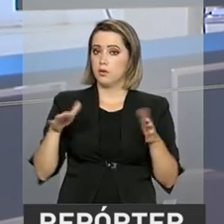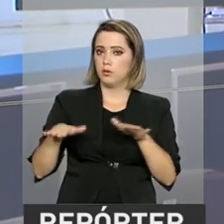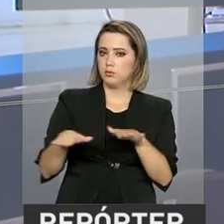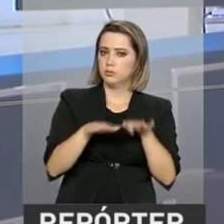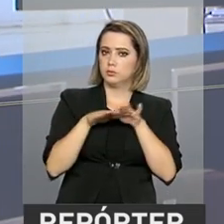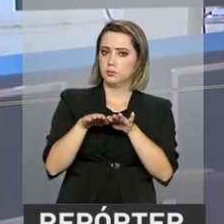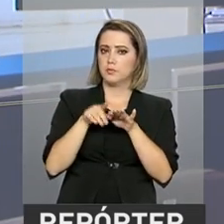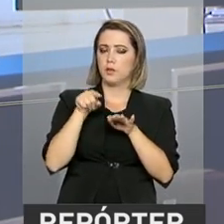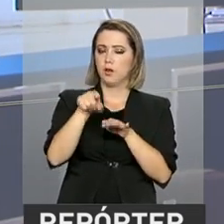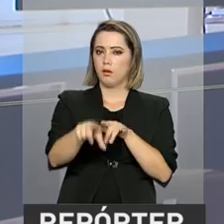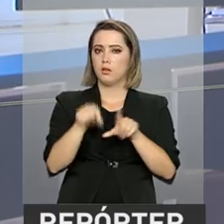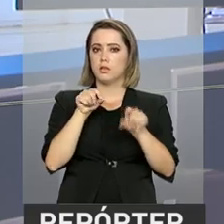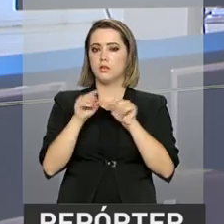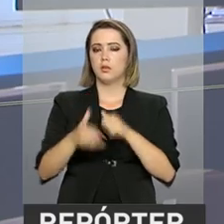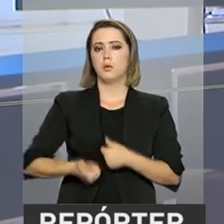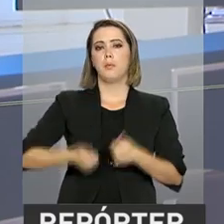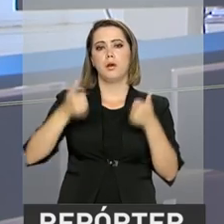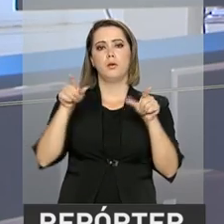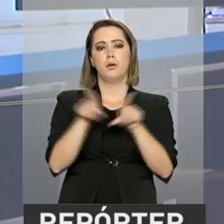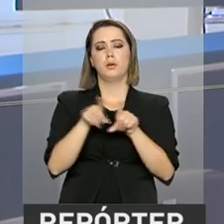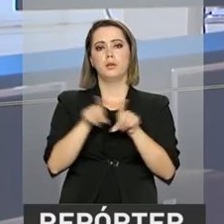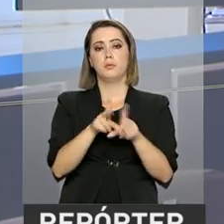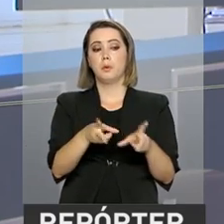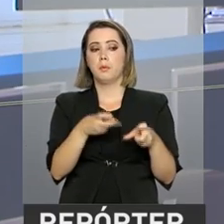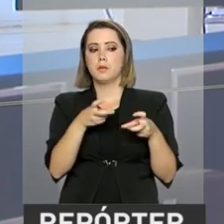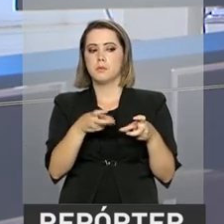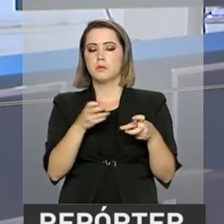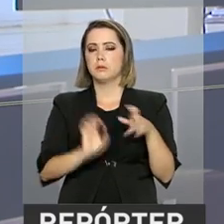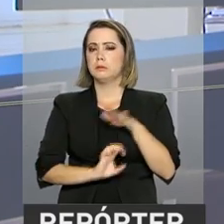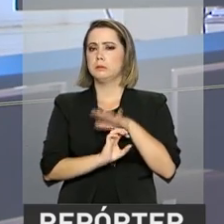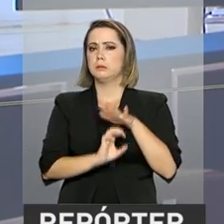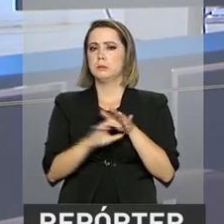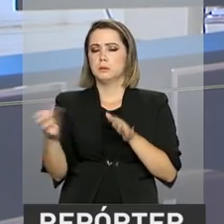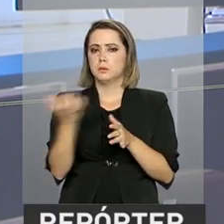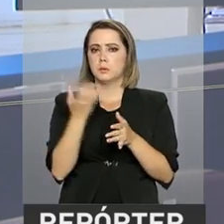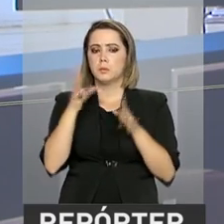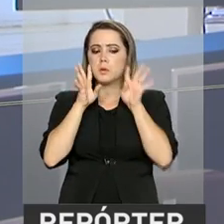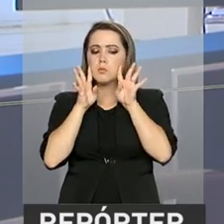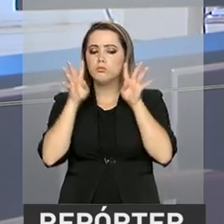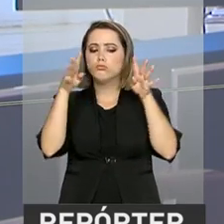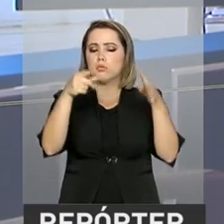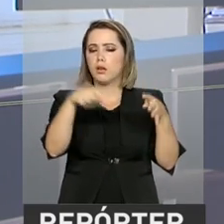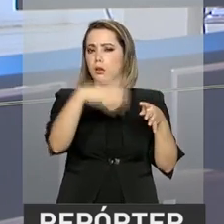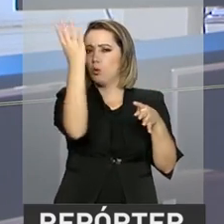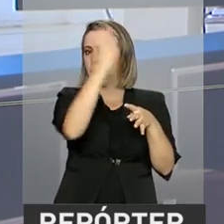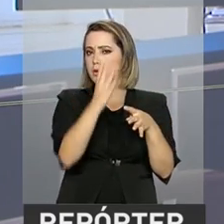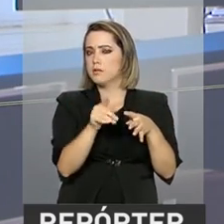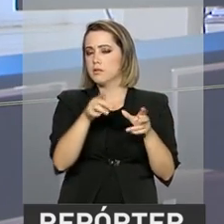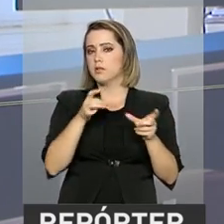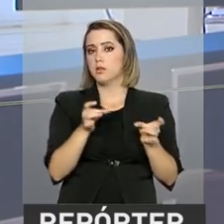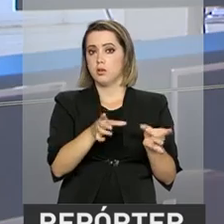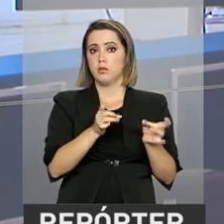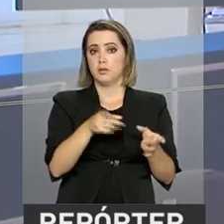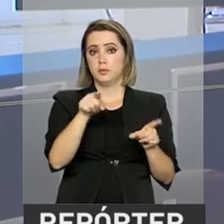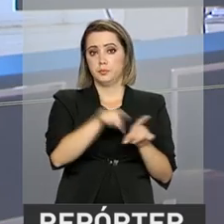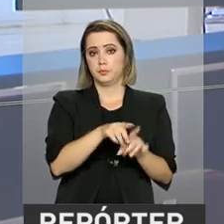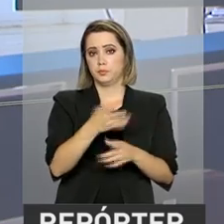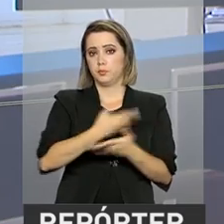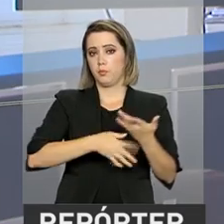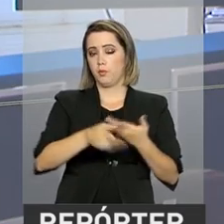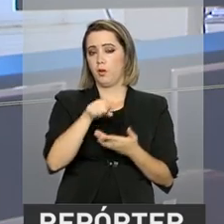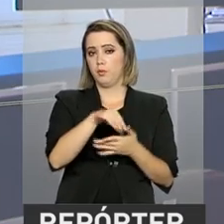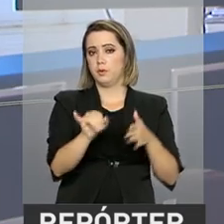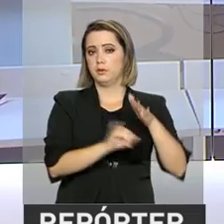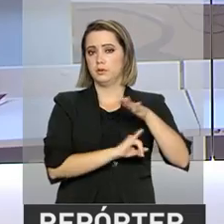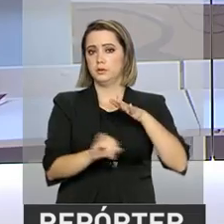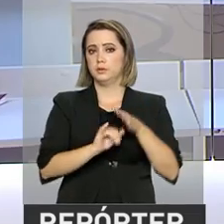essa decisão melhora também a percepção dos investidores estrangeiros sobre os títulos do país negociados no mercado externo por essas